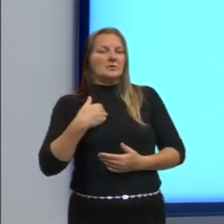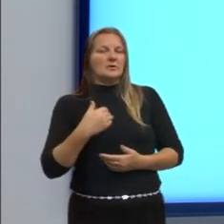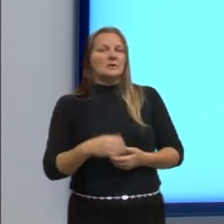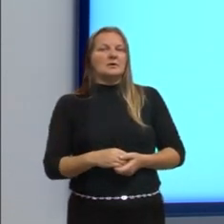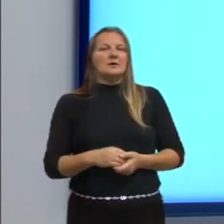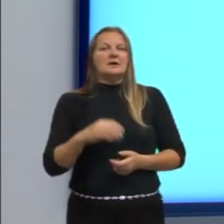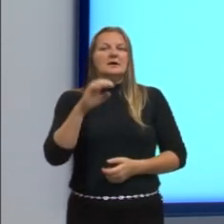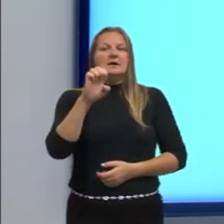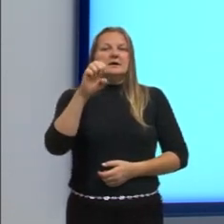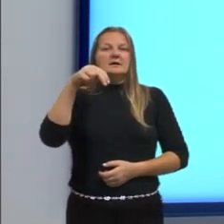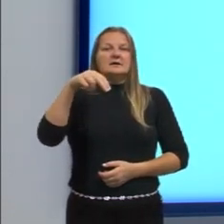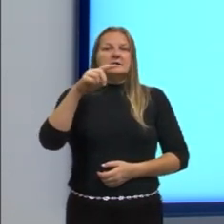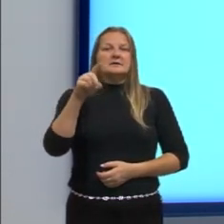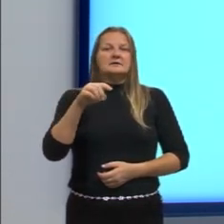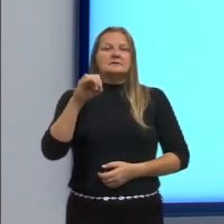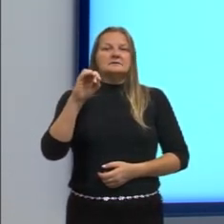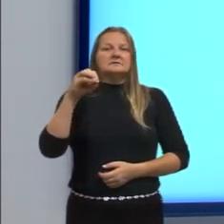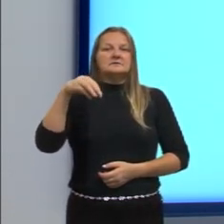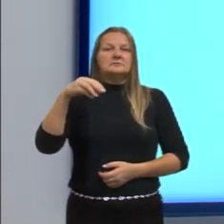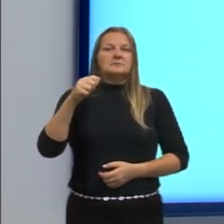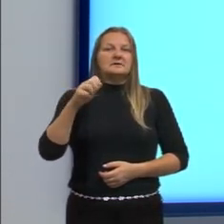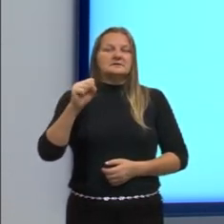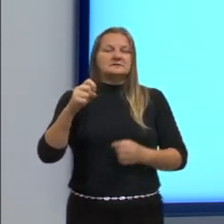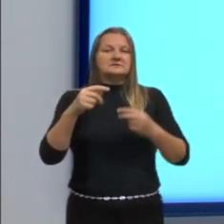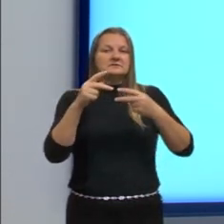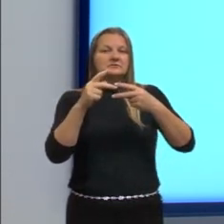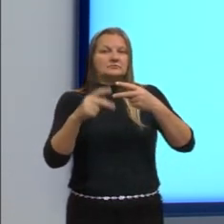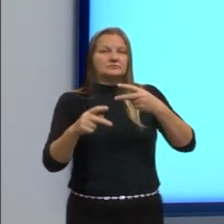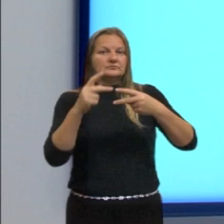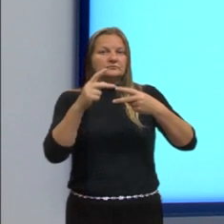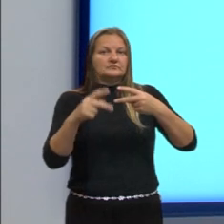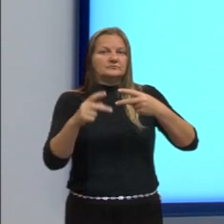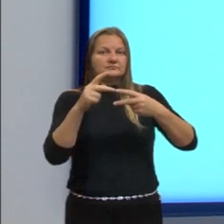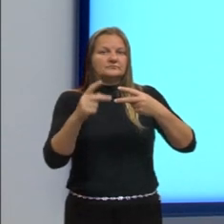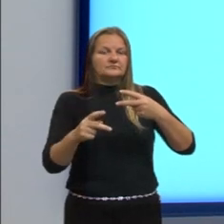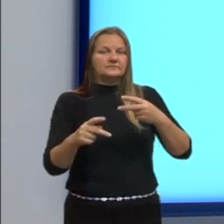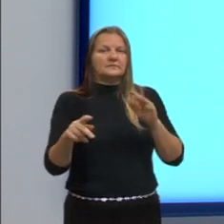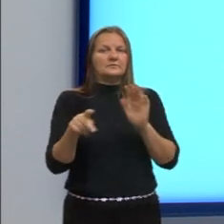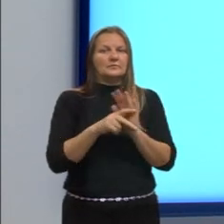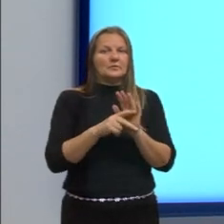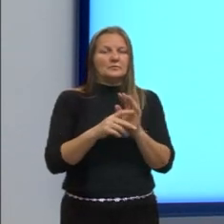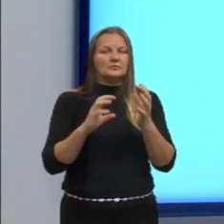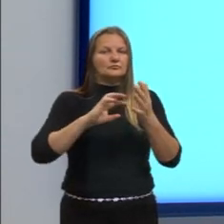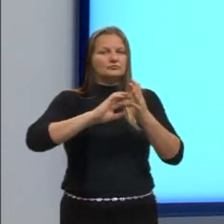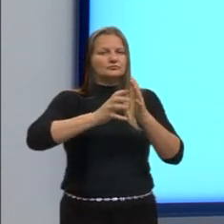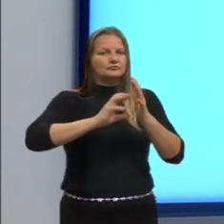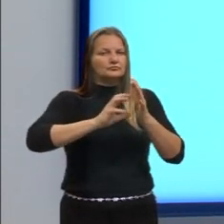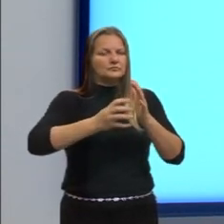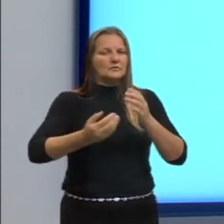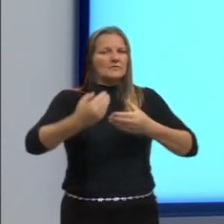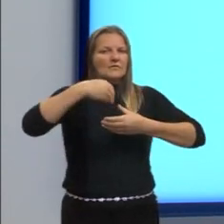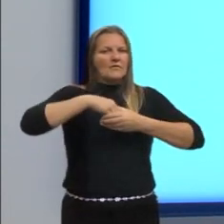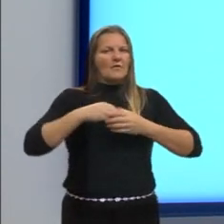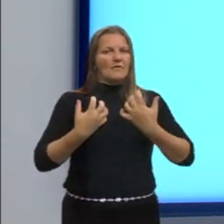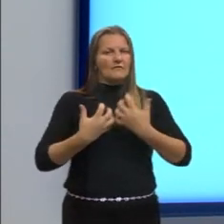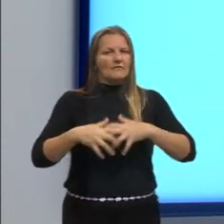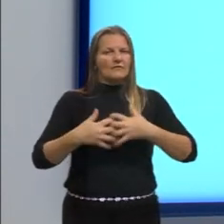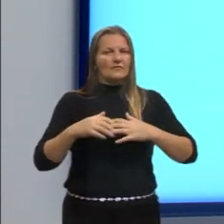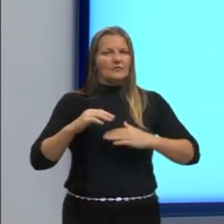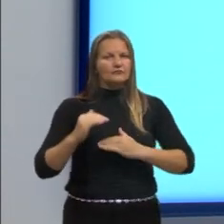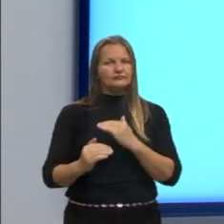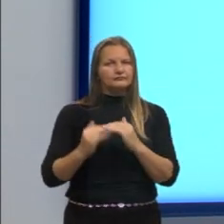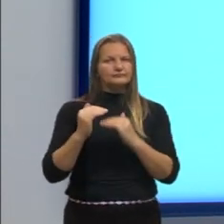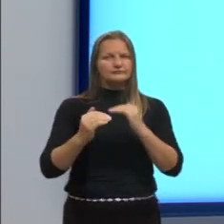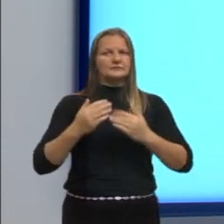enzimas as enzimas são proteínas taias enzimas elas são nossos catalisadores das reações que ocorrem no nosso